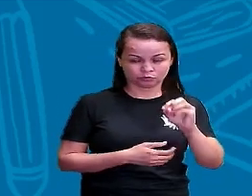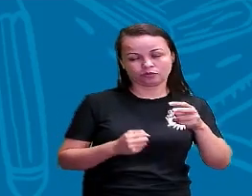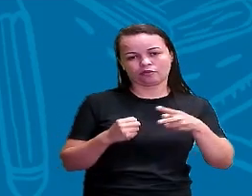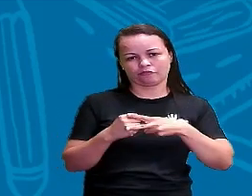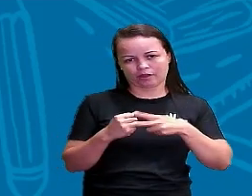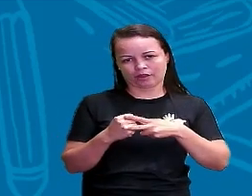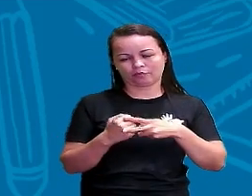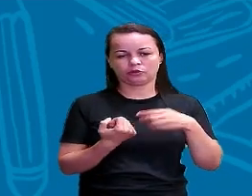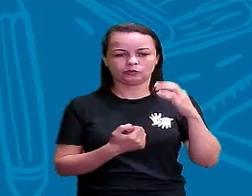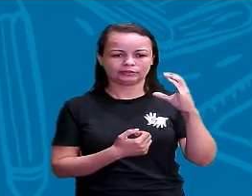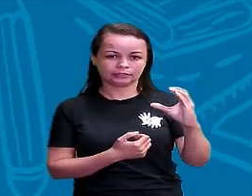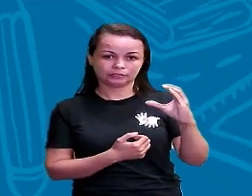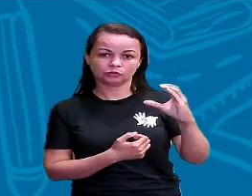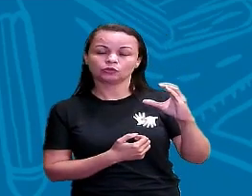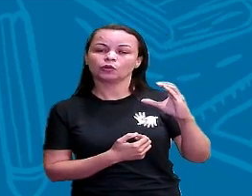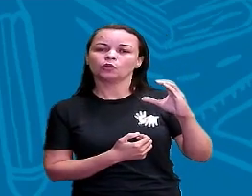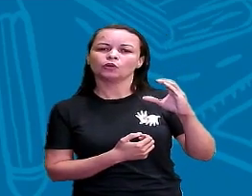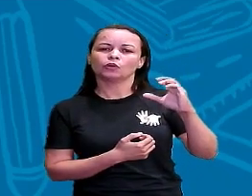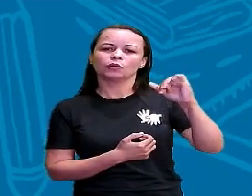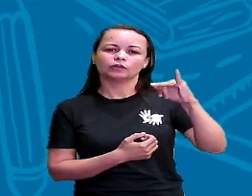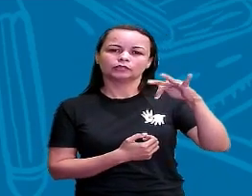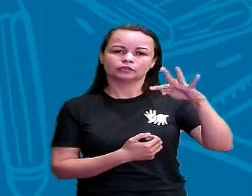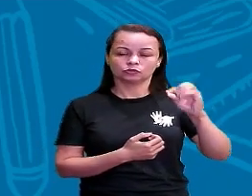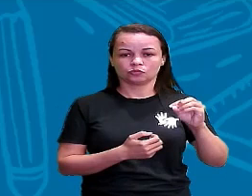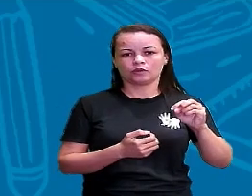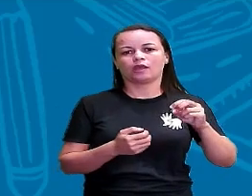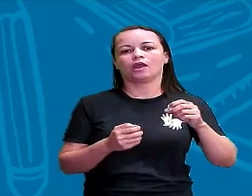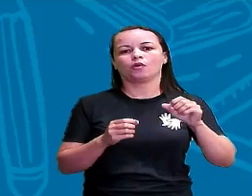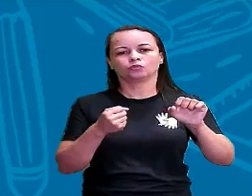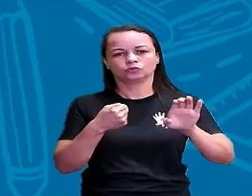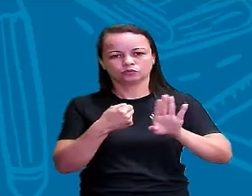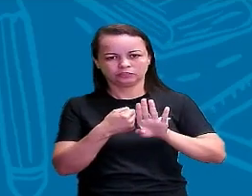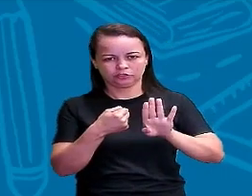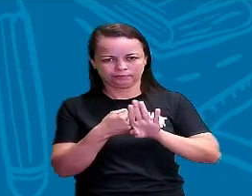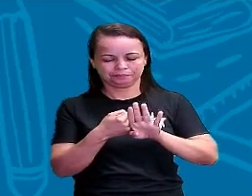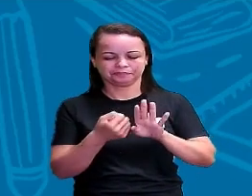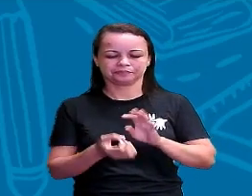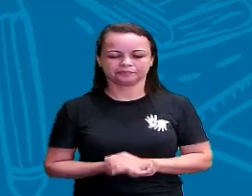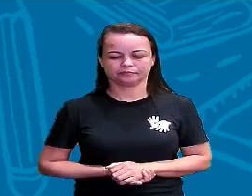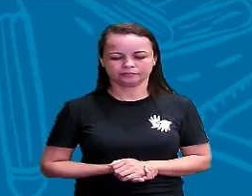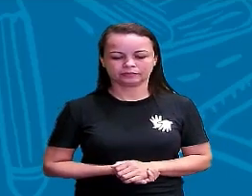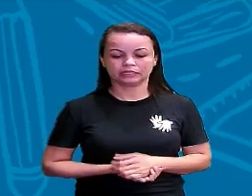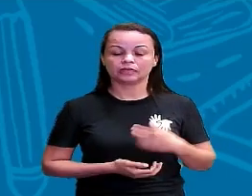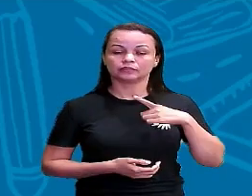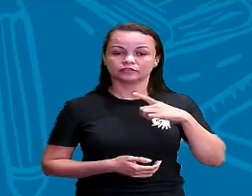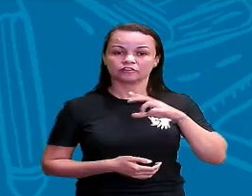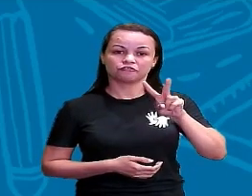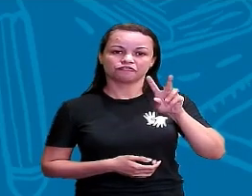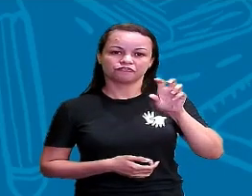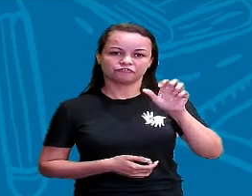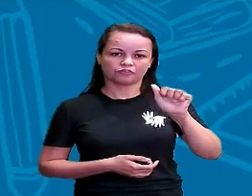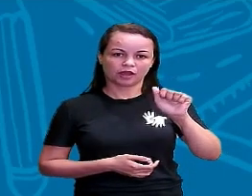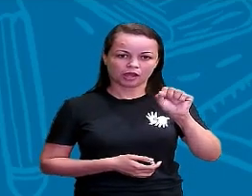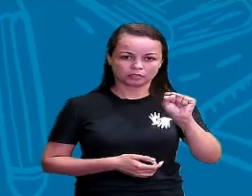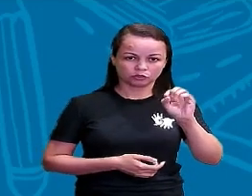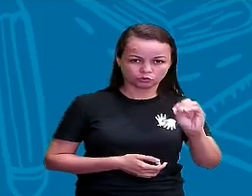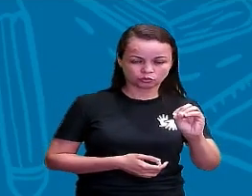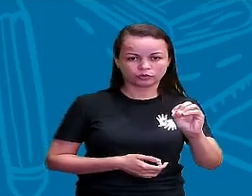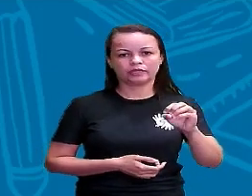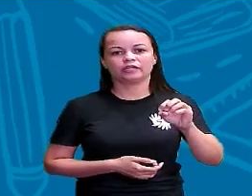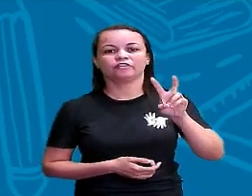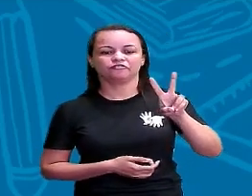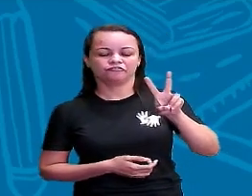o sinto com C é aí o substantivo. Temos também vaso com S e vaso com Z. Então a